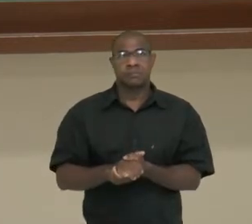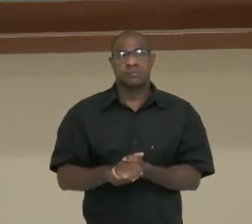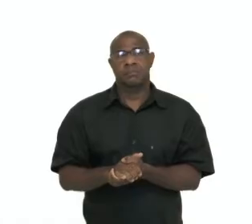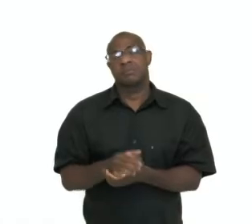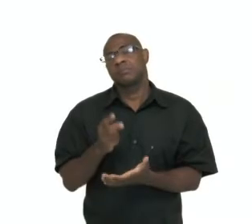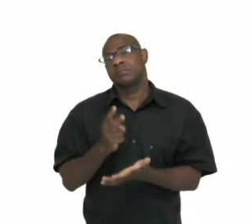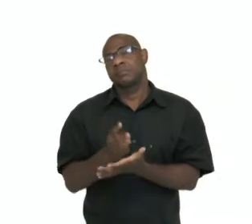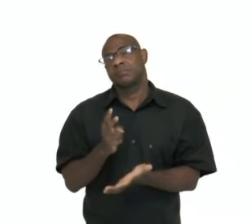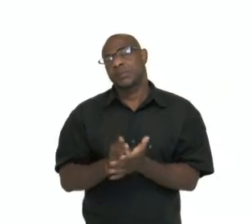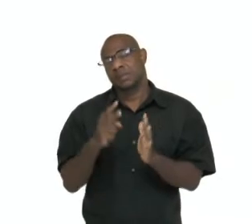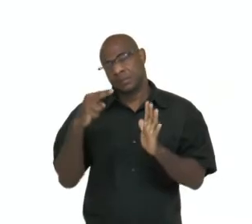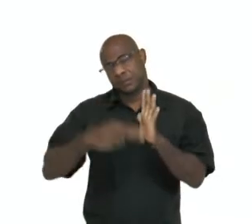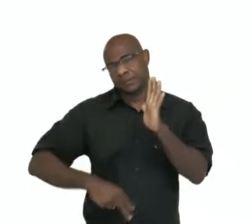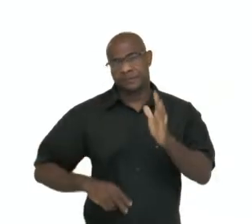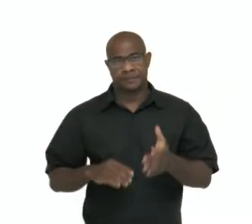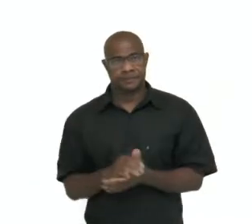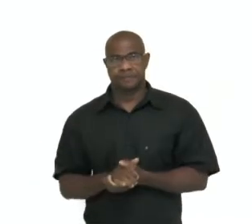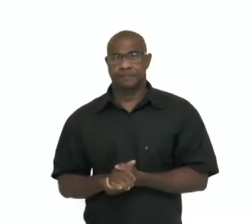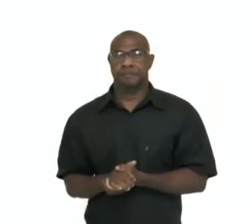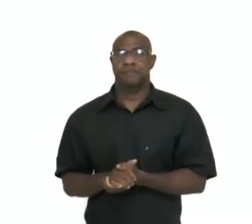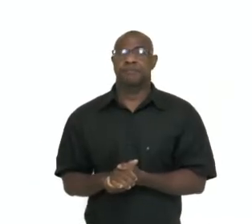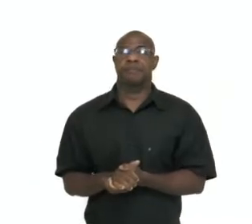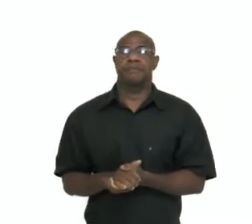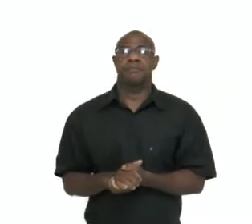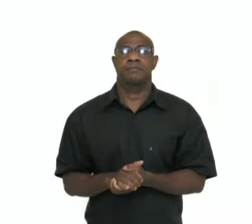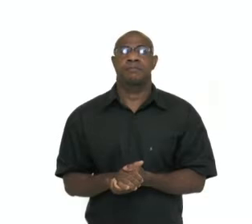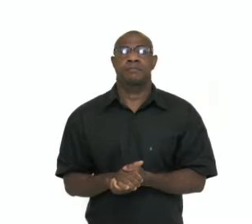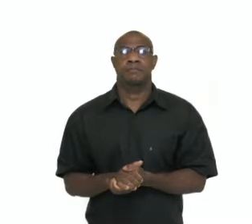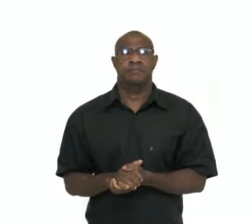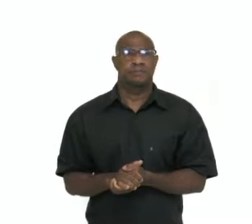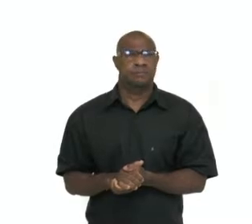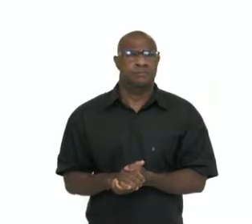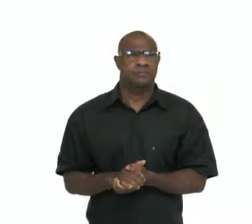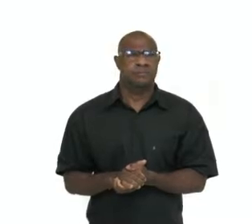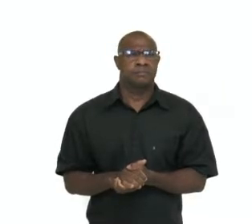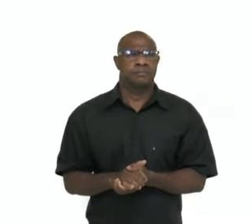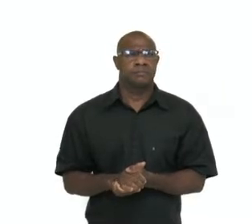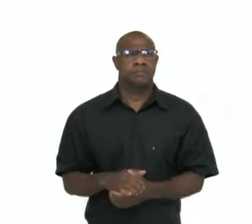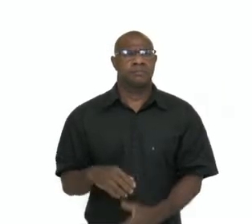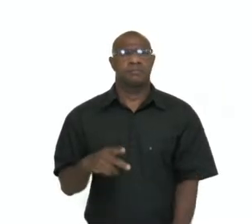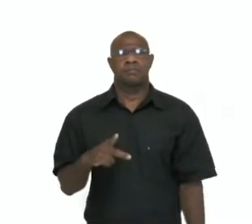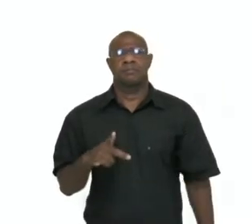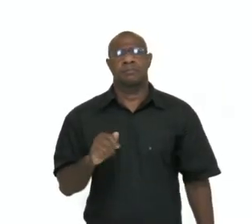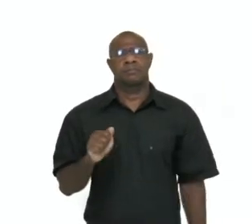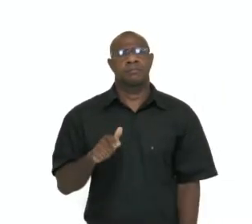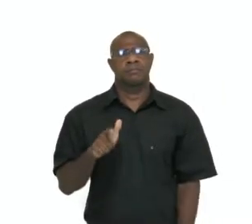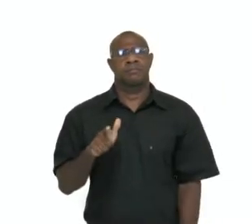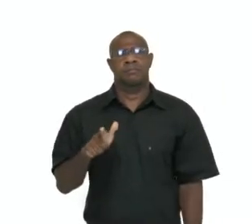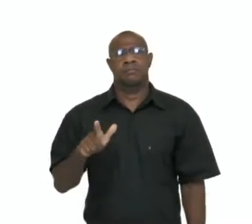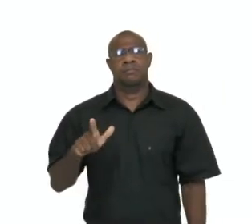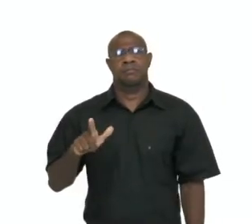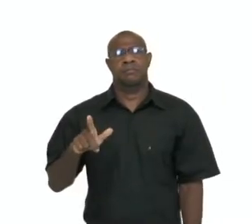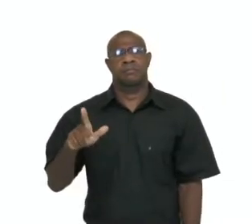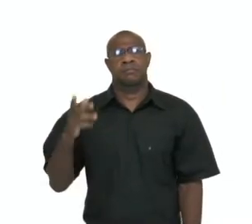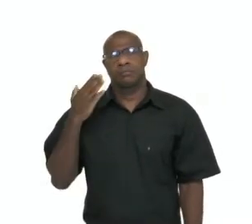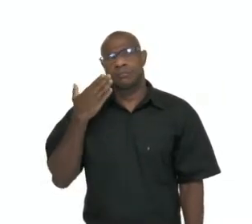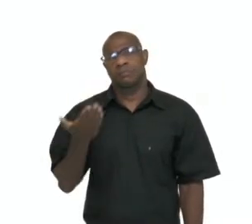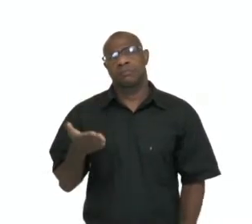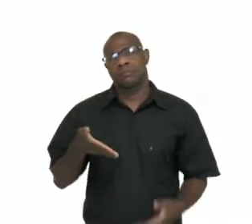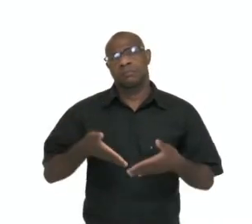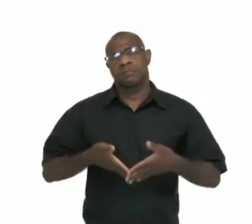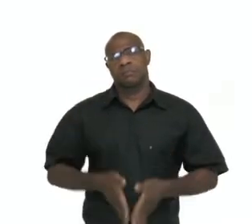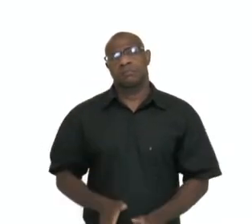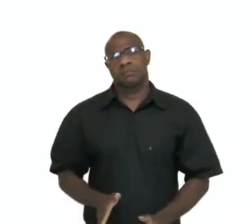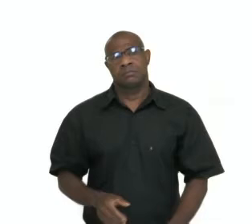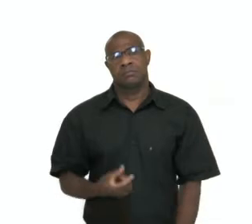Continuando a leitura, vamos lá? Paul Harvey Quinn nasceu em 31 de maio de 1912, a 1h56